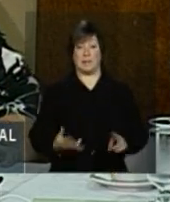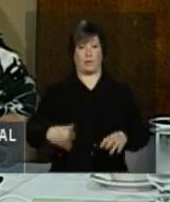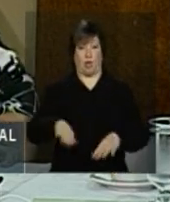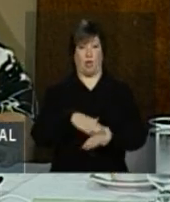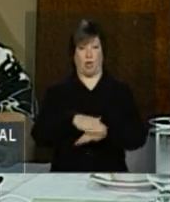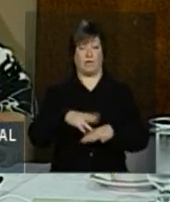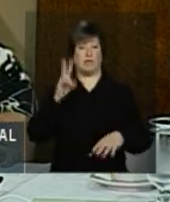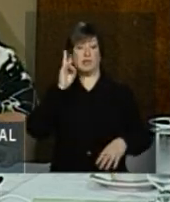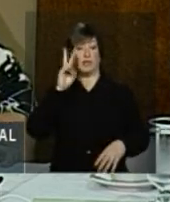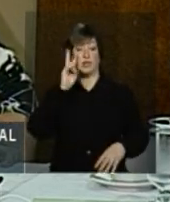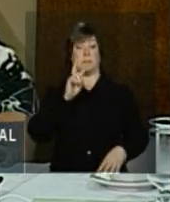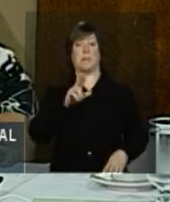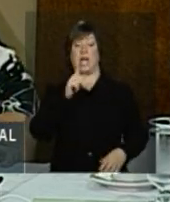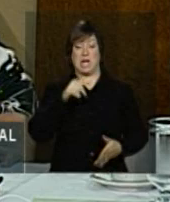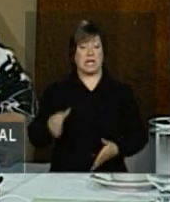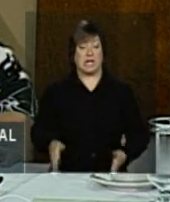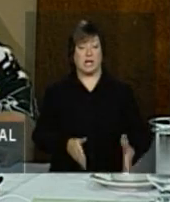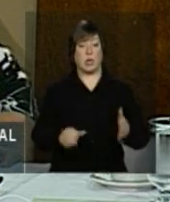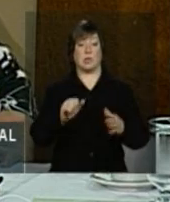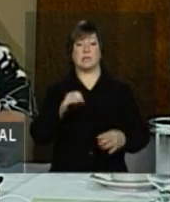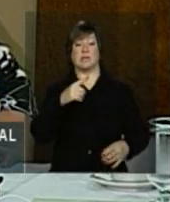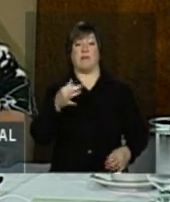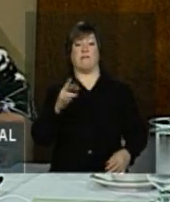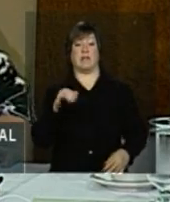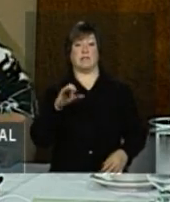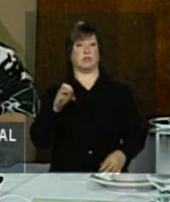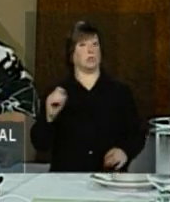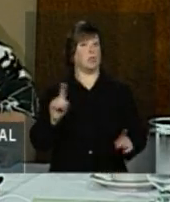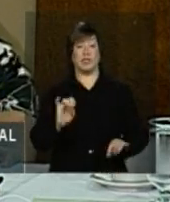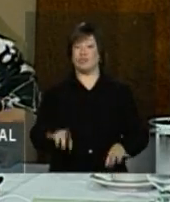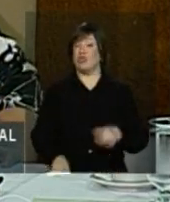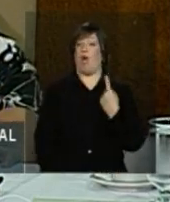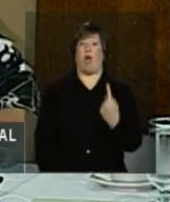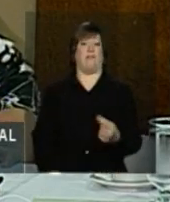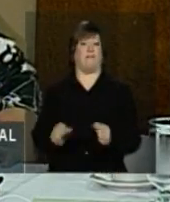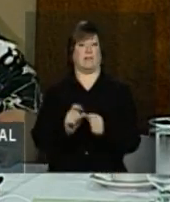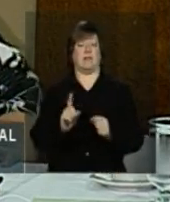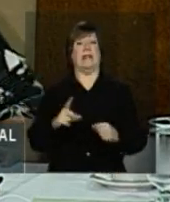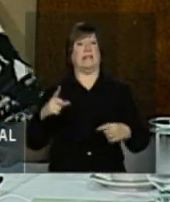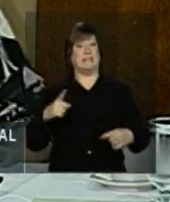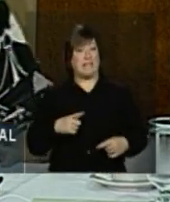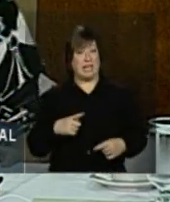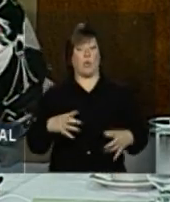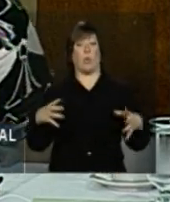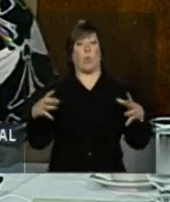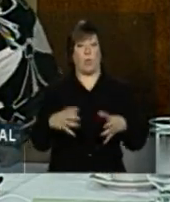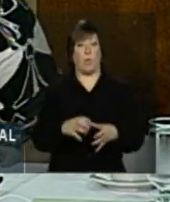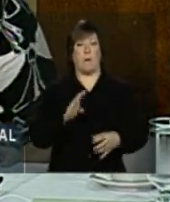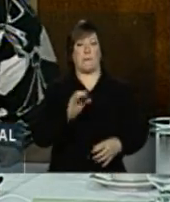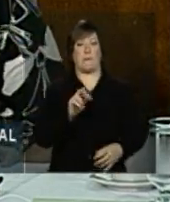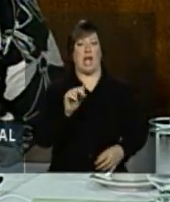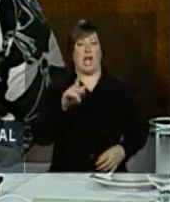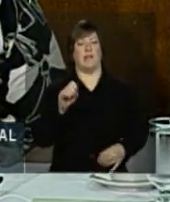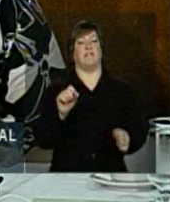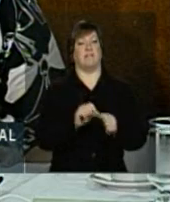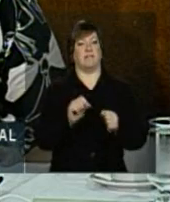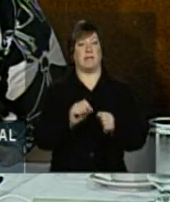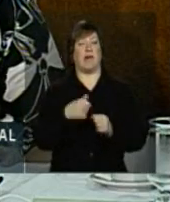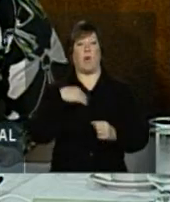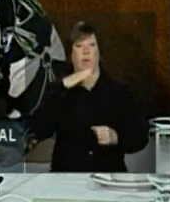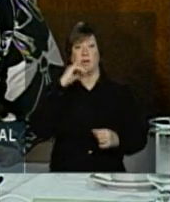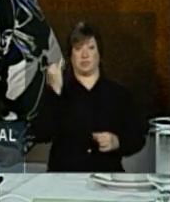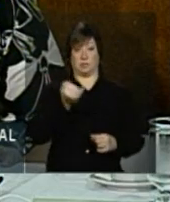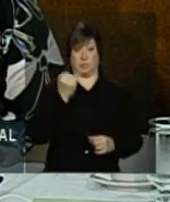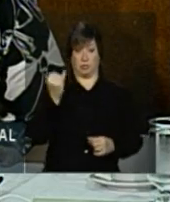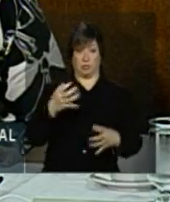integração da Bacia do São Francisco Não é só isso que nós estamos fazendo no nordeste tem um conjunto de barragens sendo feitas eu acho que é importante que o conjunto dos